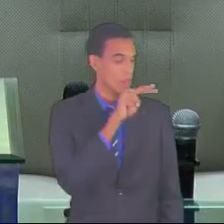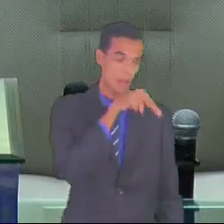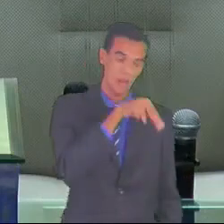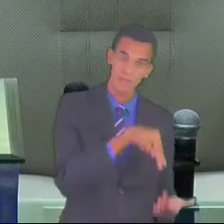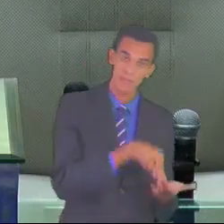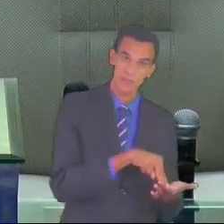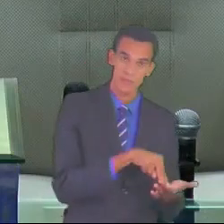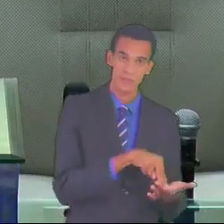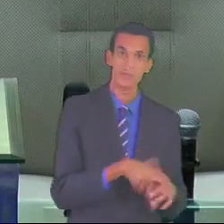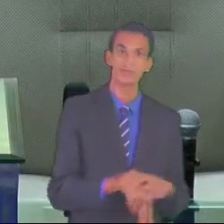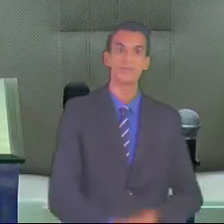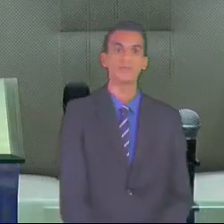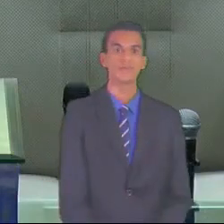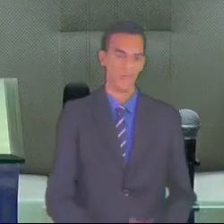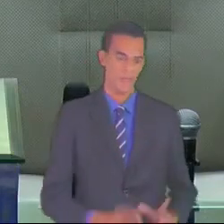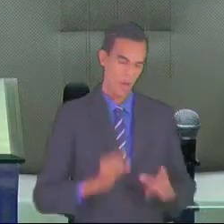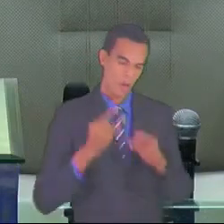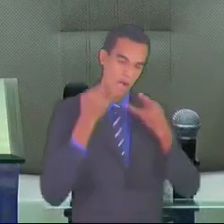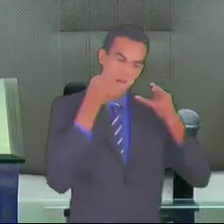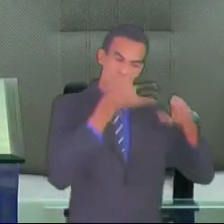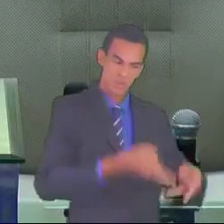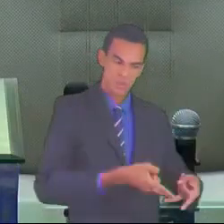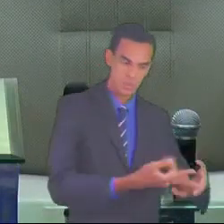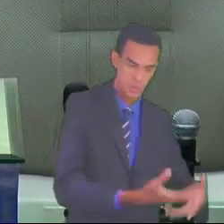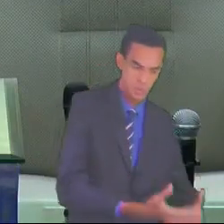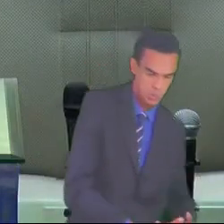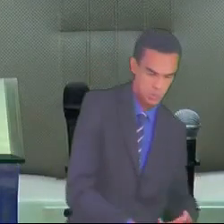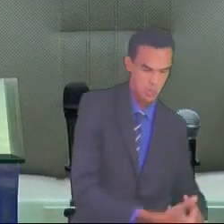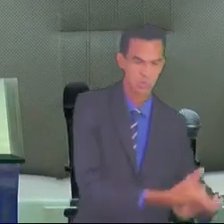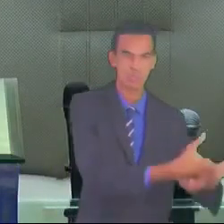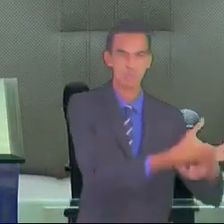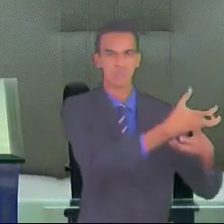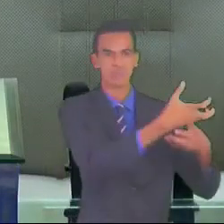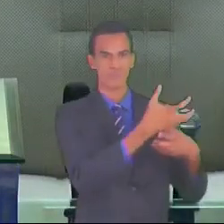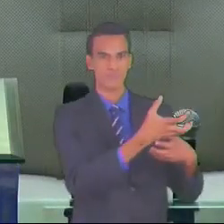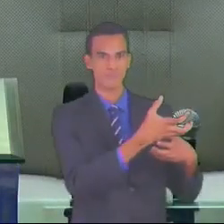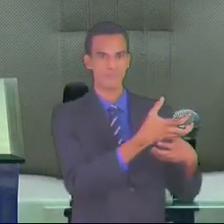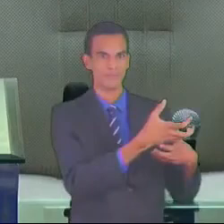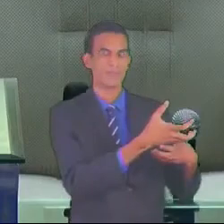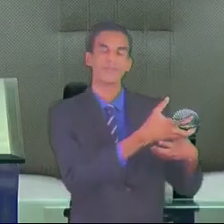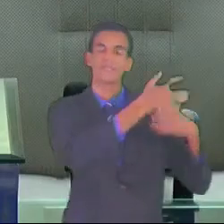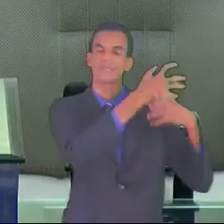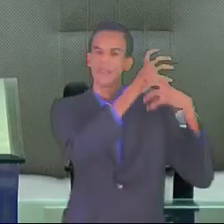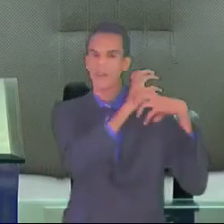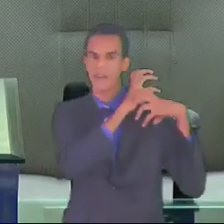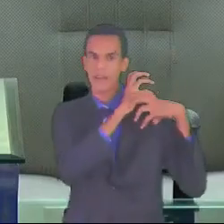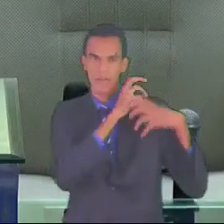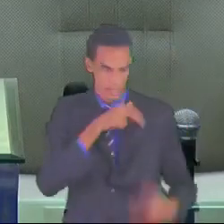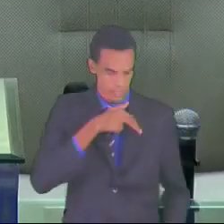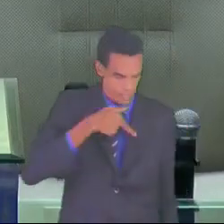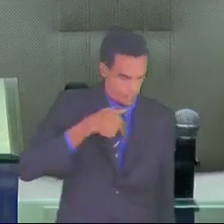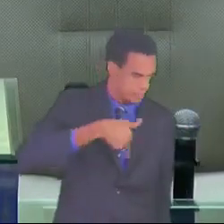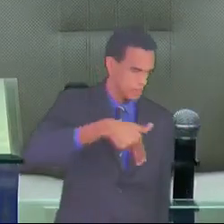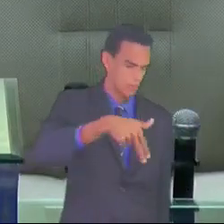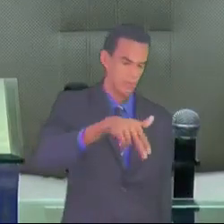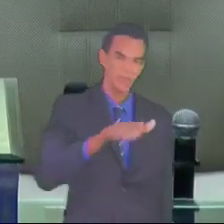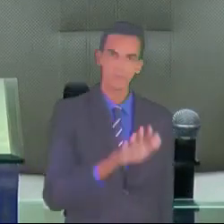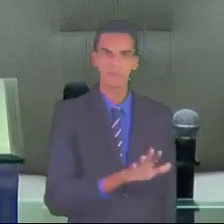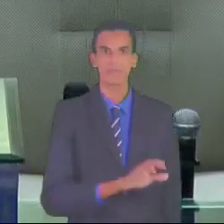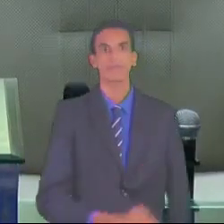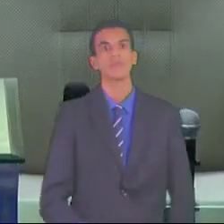levanta-te, toma o teu leito e anda. E